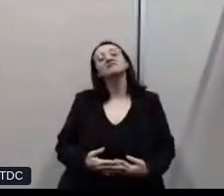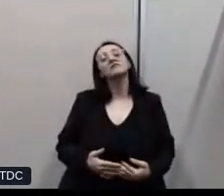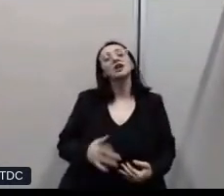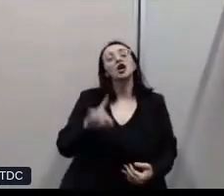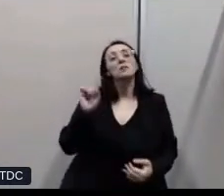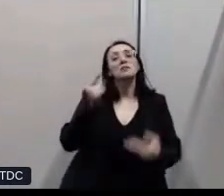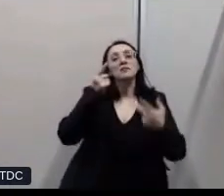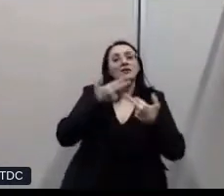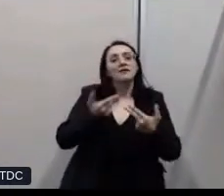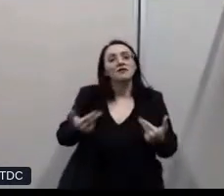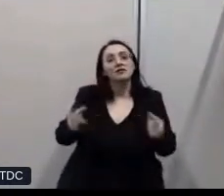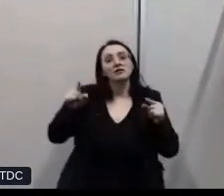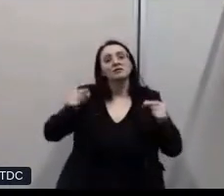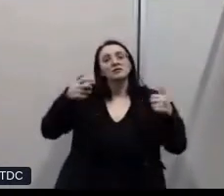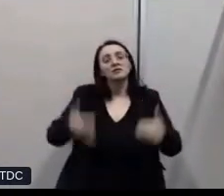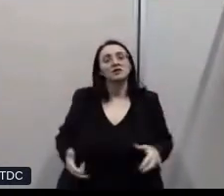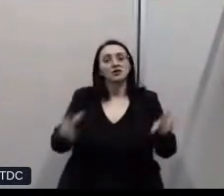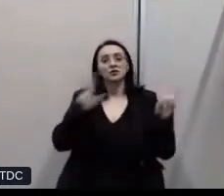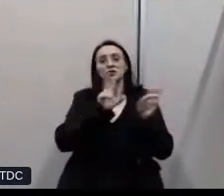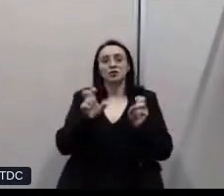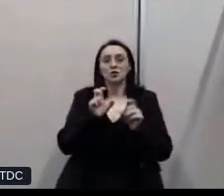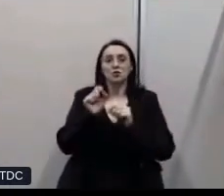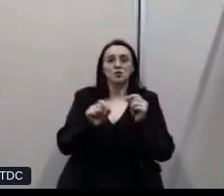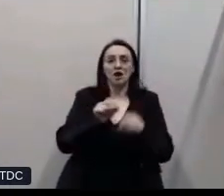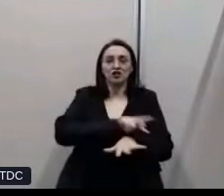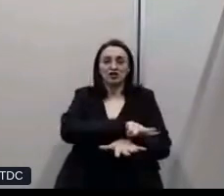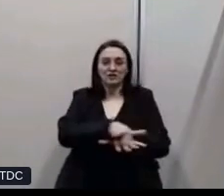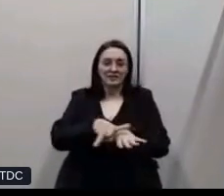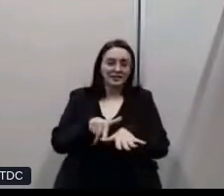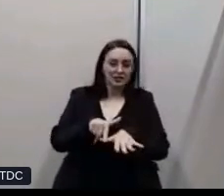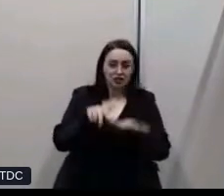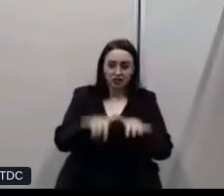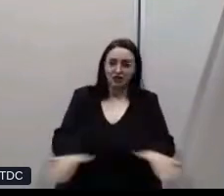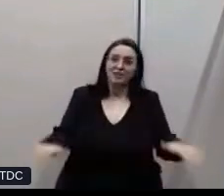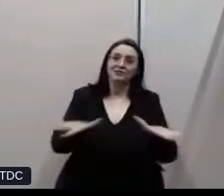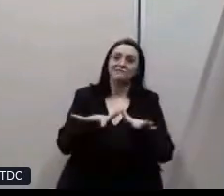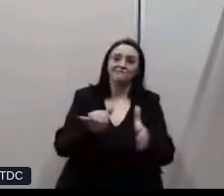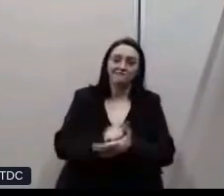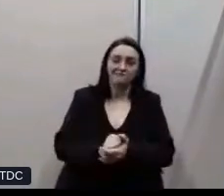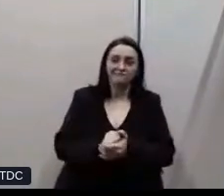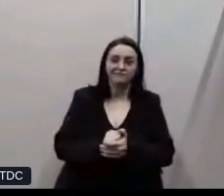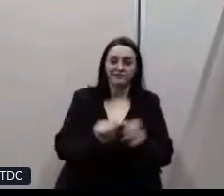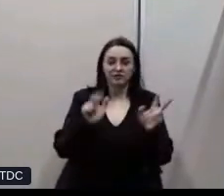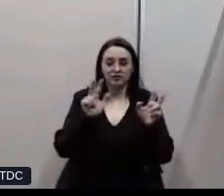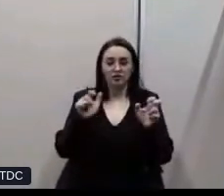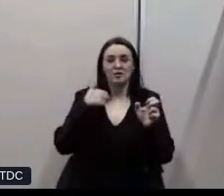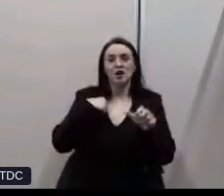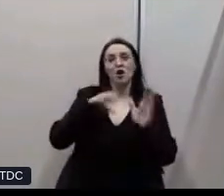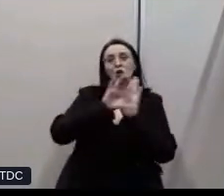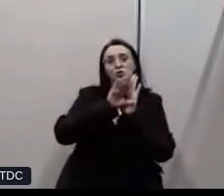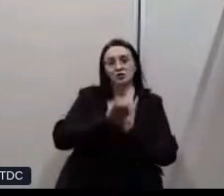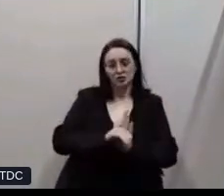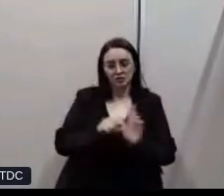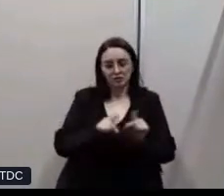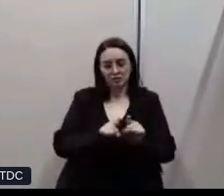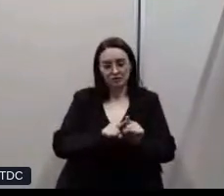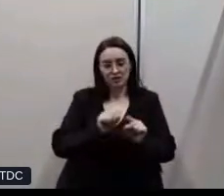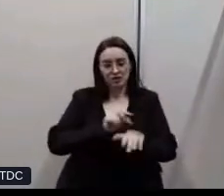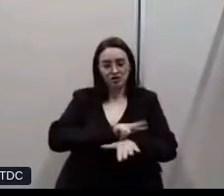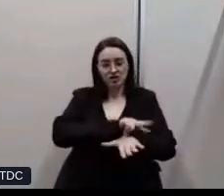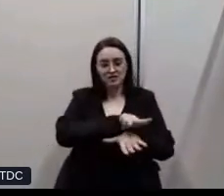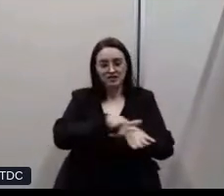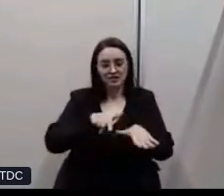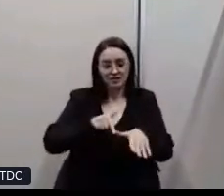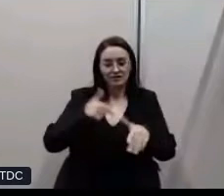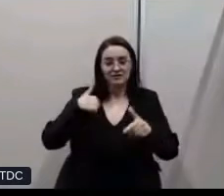o primeiro ponto é falar um pouquinho sobre o que é a diversidade de uma forma geral. Em questão de conceito, né? Então, a diversidade é